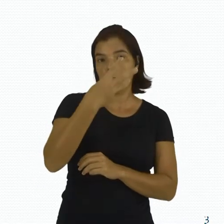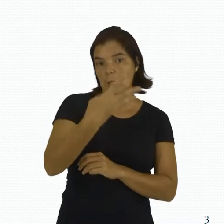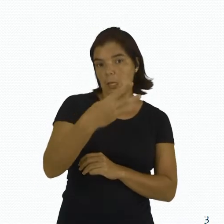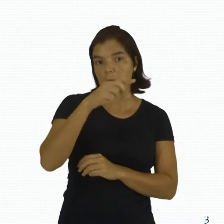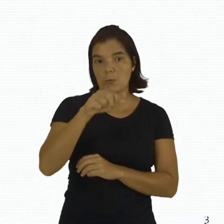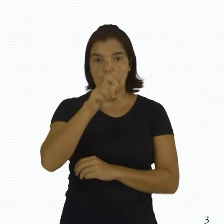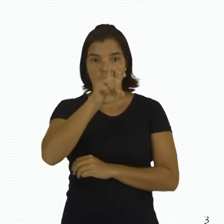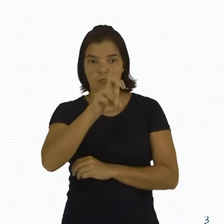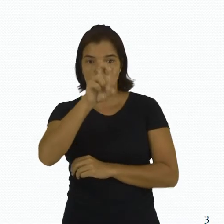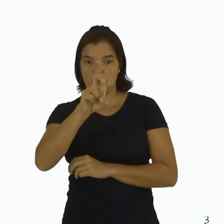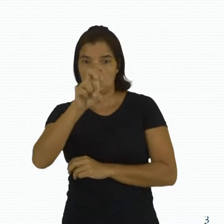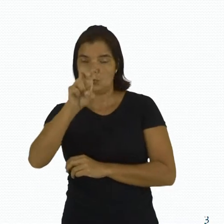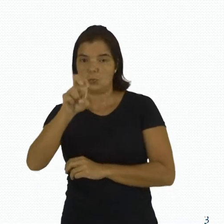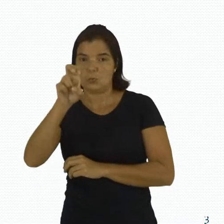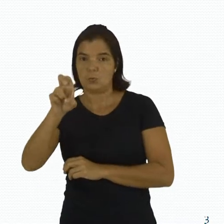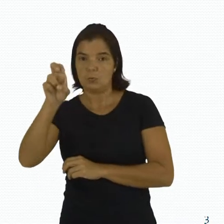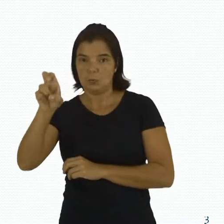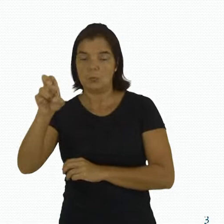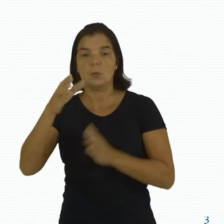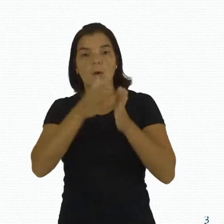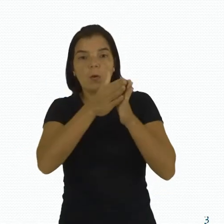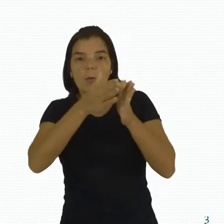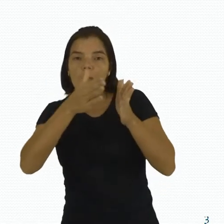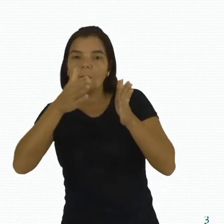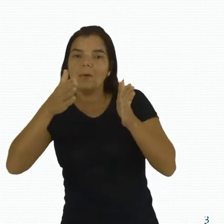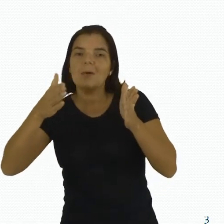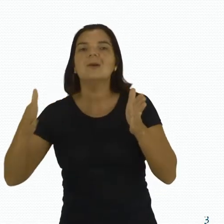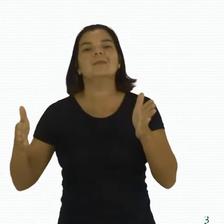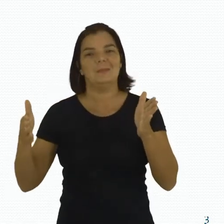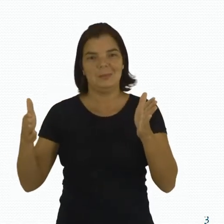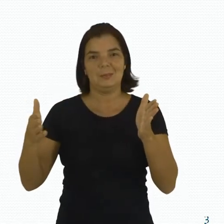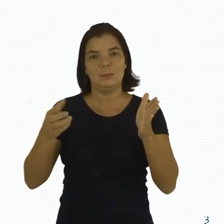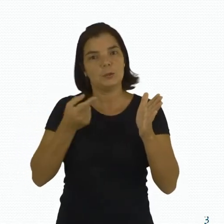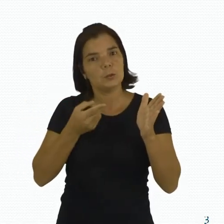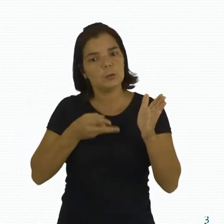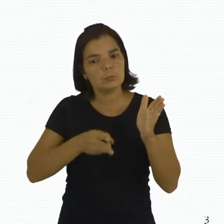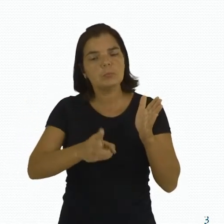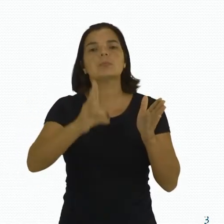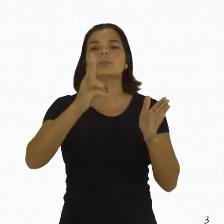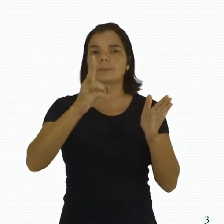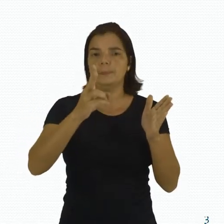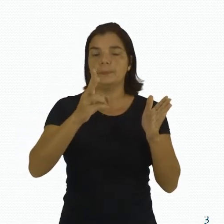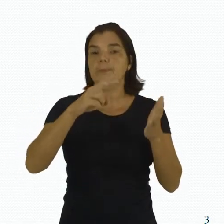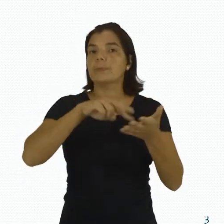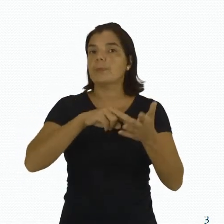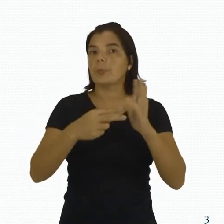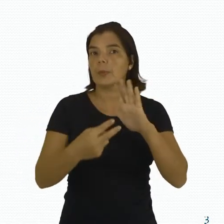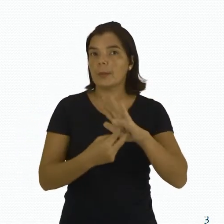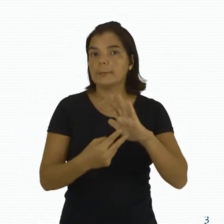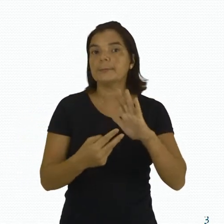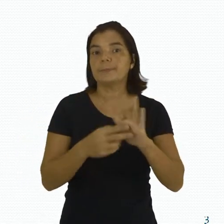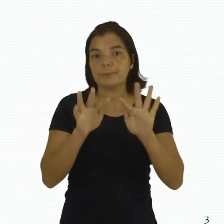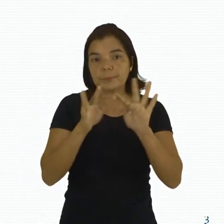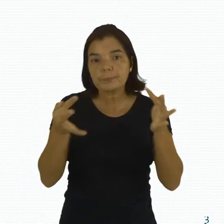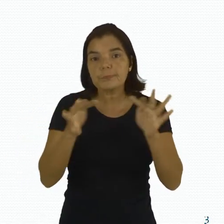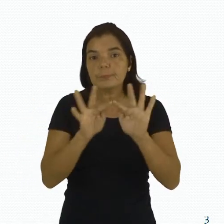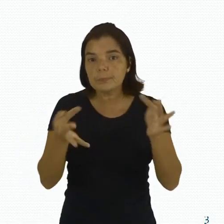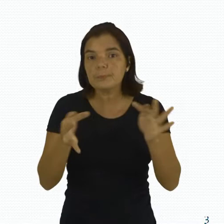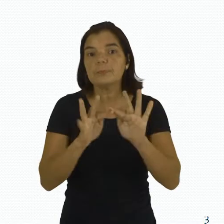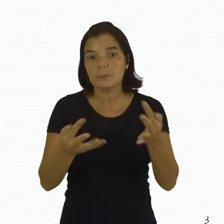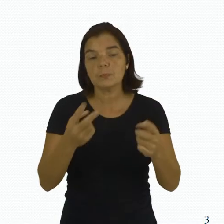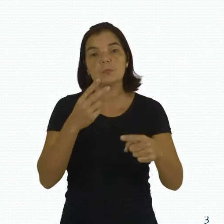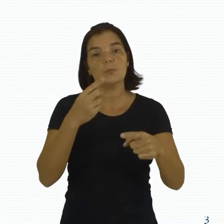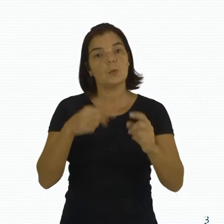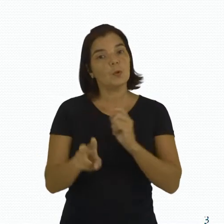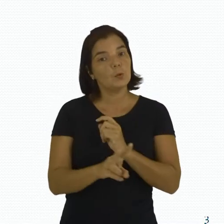3,5555 reticências, indicando aí que o 5 é o período e nós temos aí um decimal infinito. Então, nesse caso aí, ó, nós temos uma dízima periódica simples,